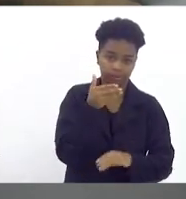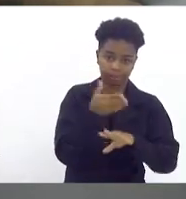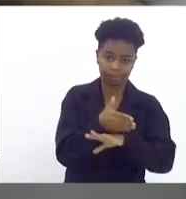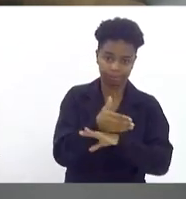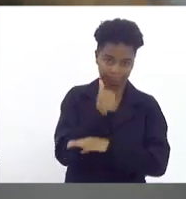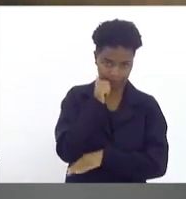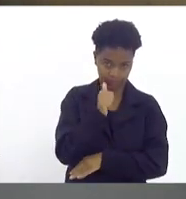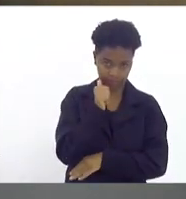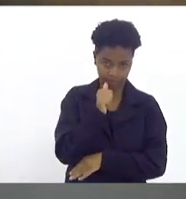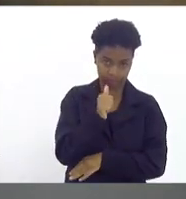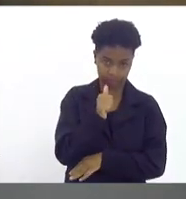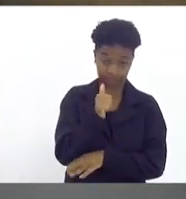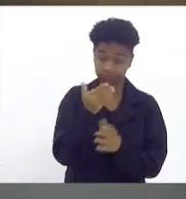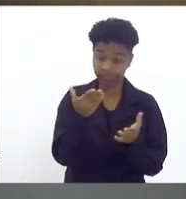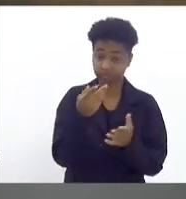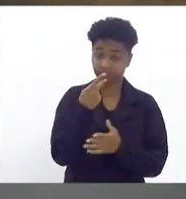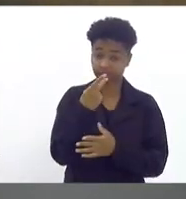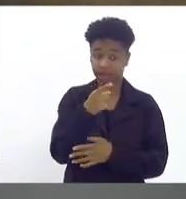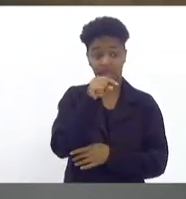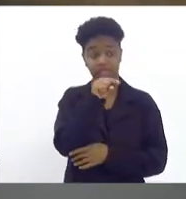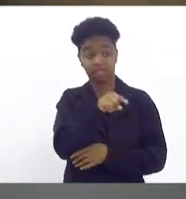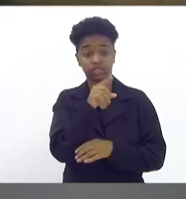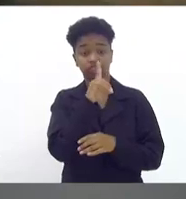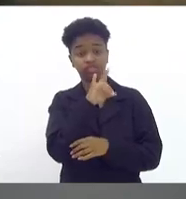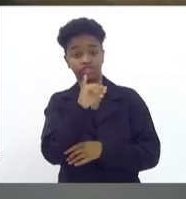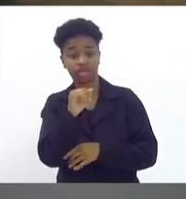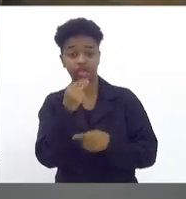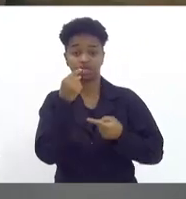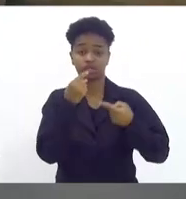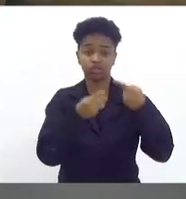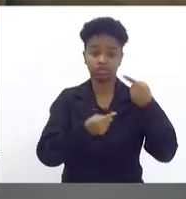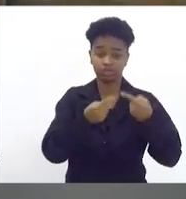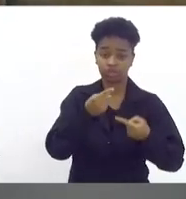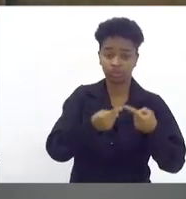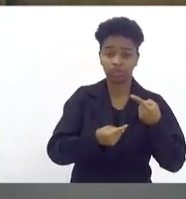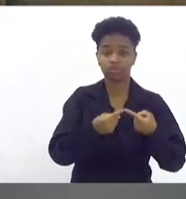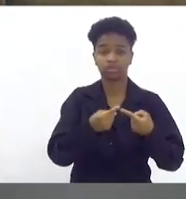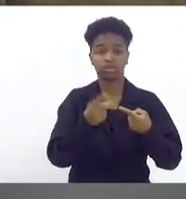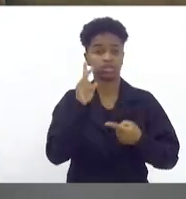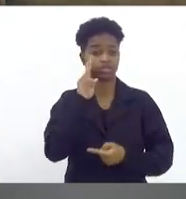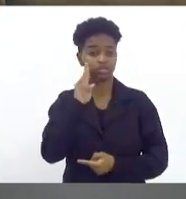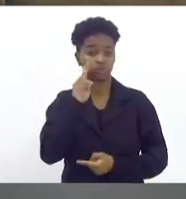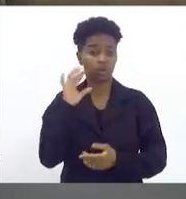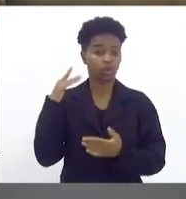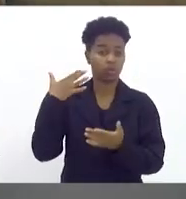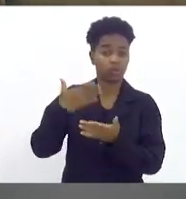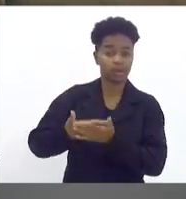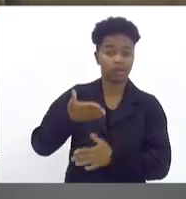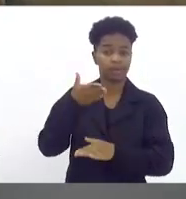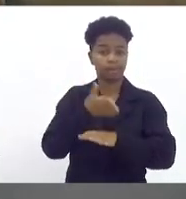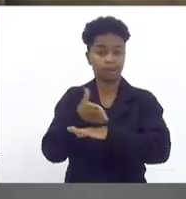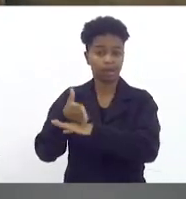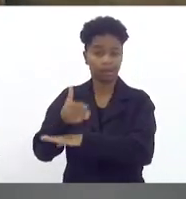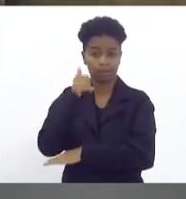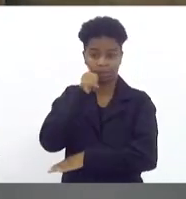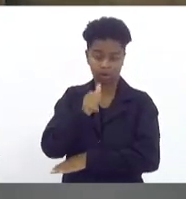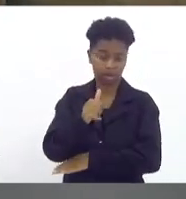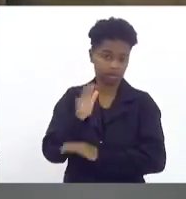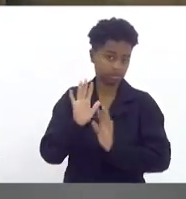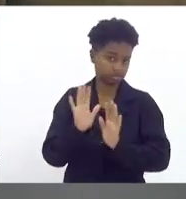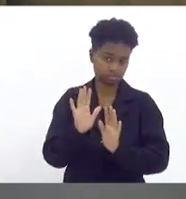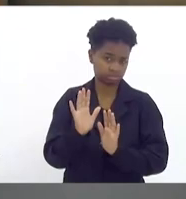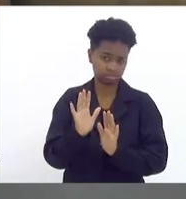mulheres, e dizer que nesse dia se discutirá a história da participação das mulheres aqui, aqui e acolá. Ou